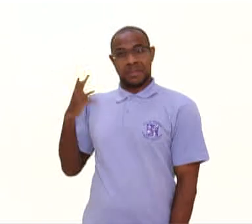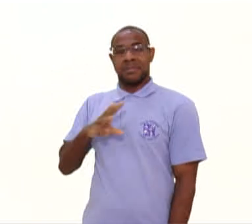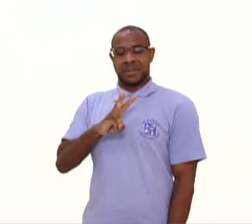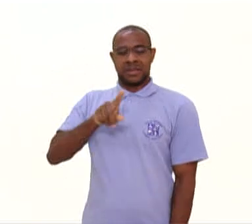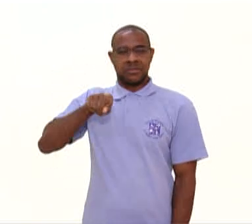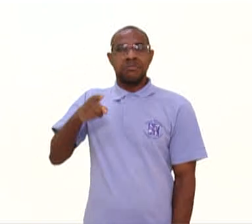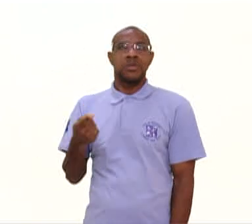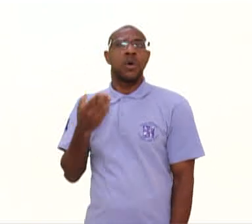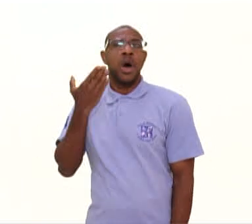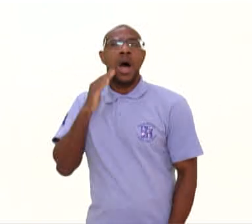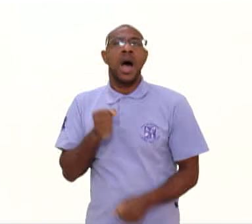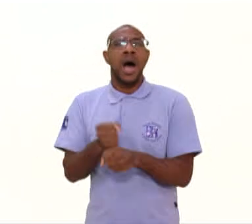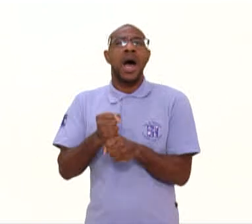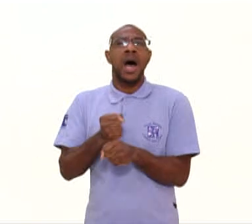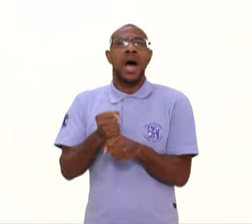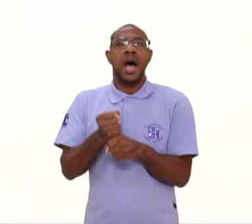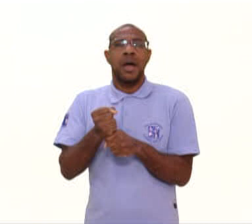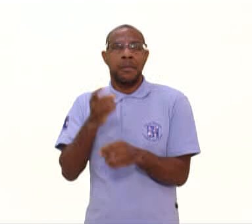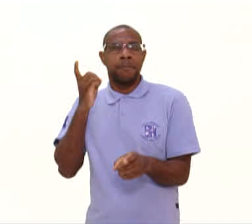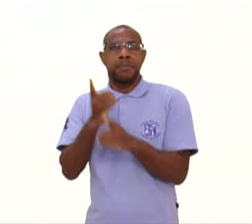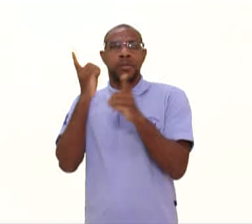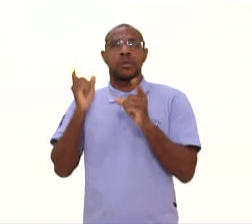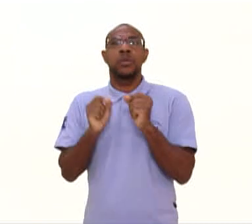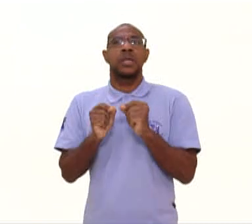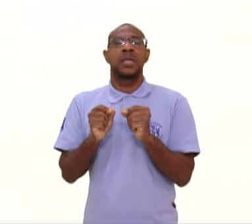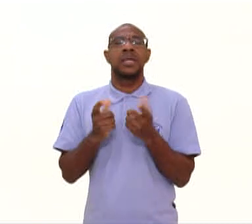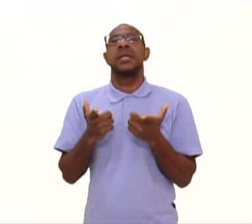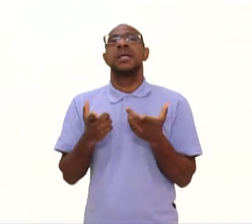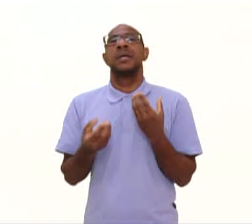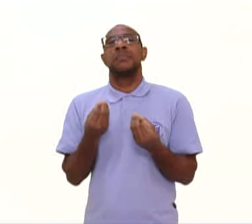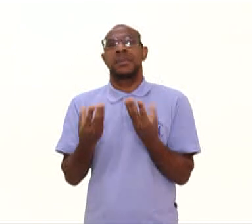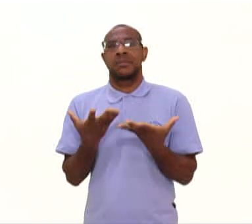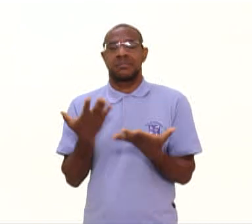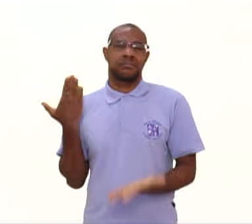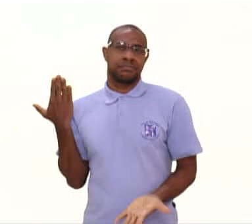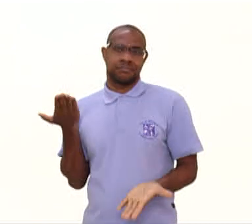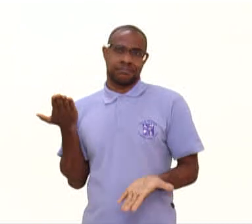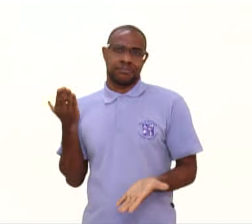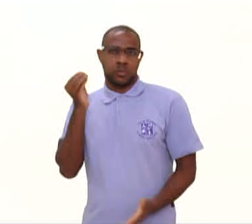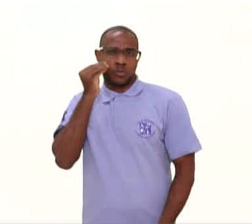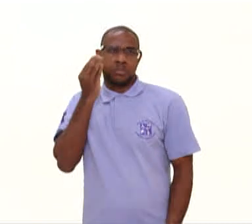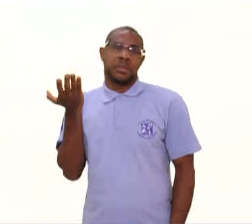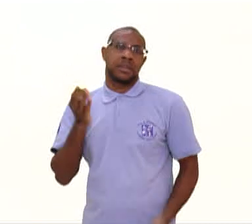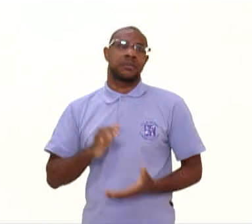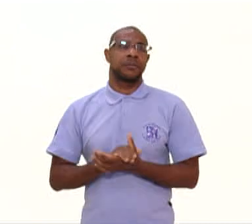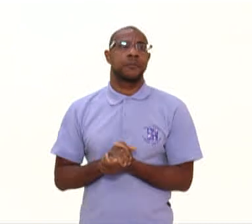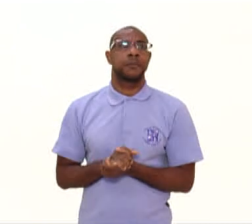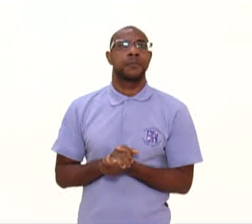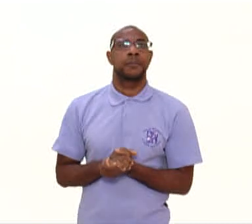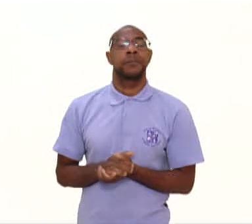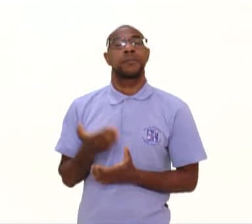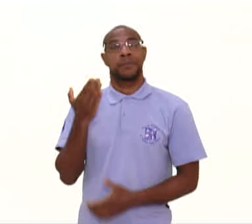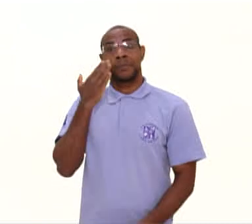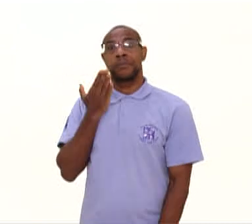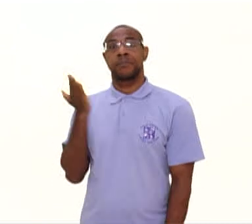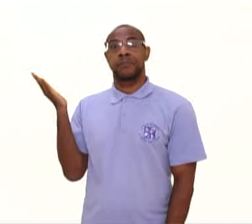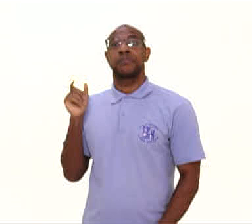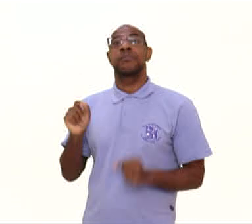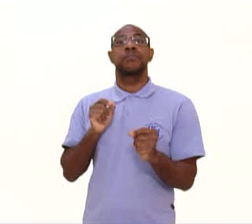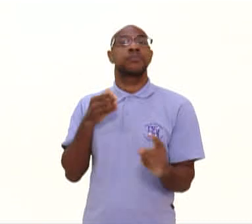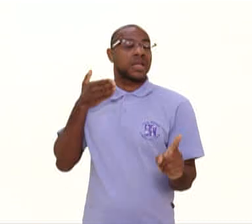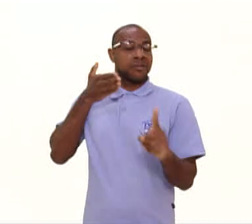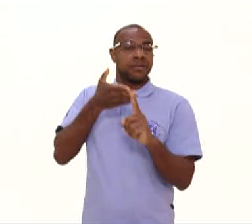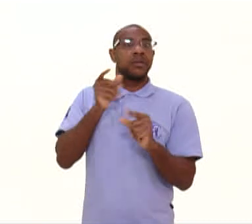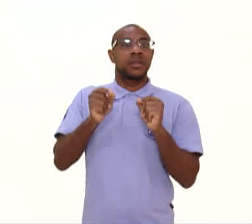anos para você chegar numa sistematização mais ampla do que temos ali atualmente. Então, olha o que a gente vai ter como referência ali. A